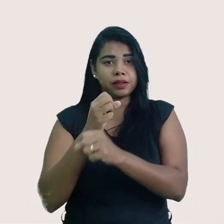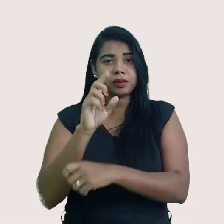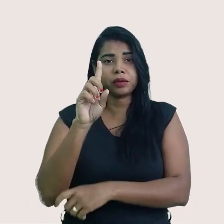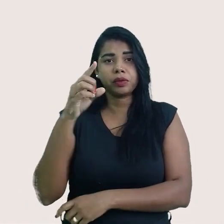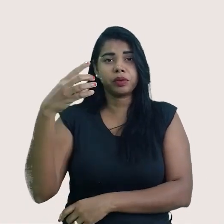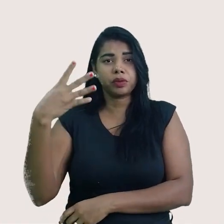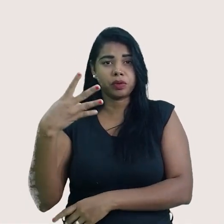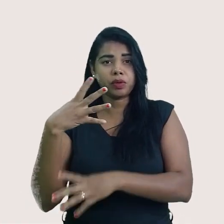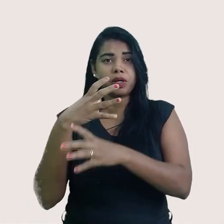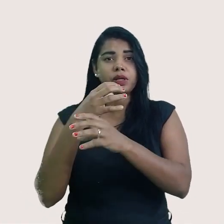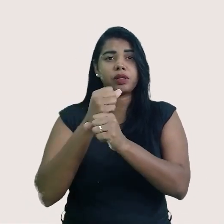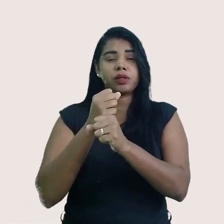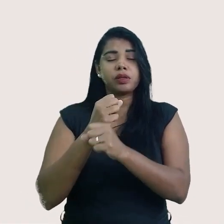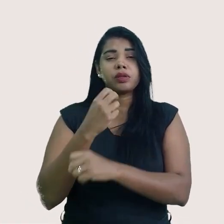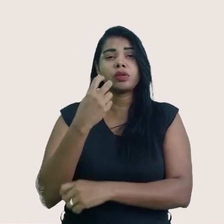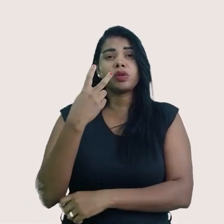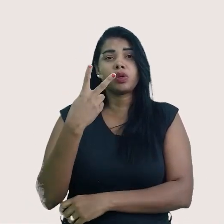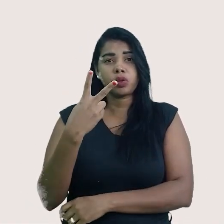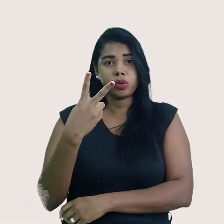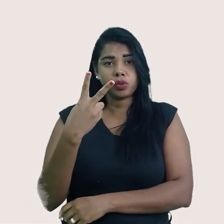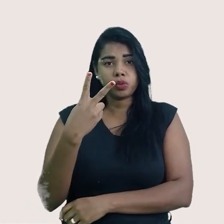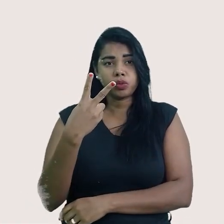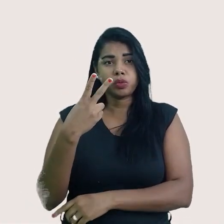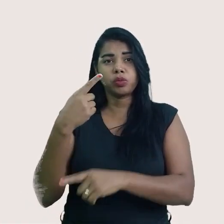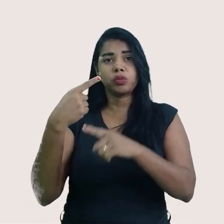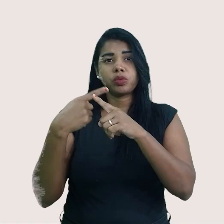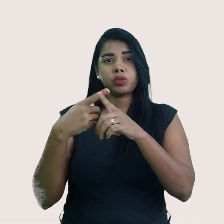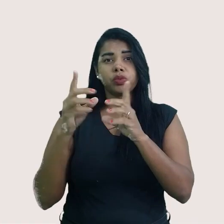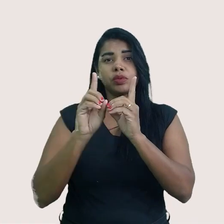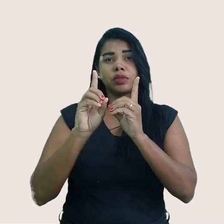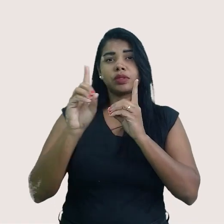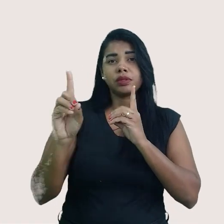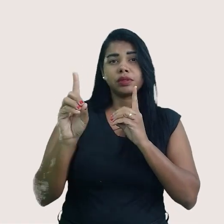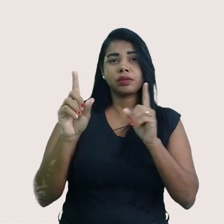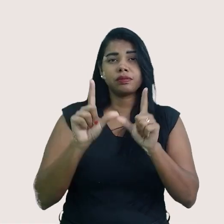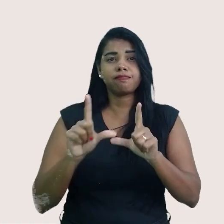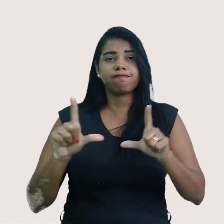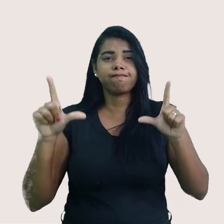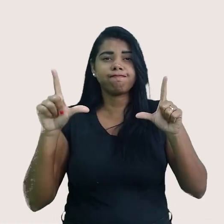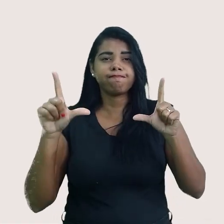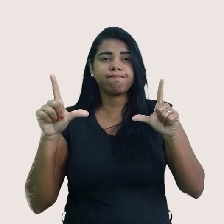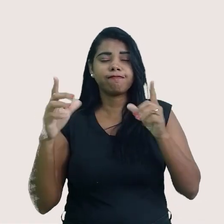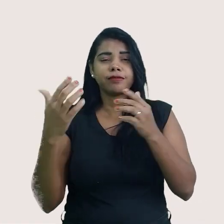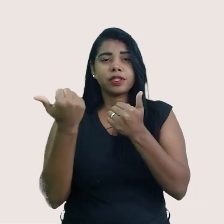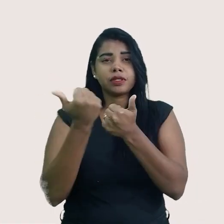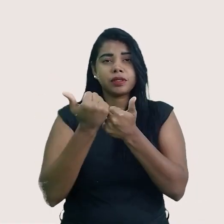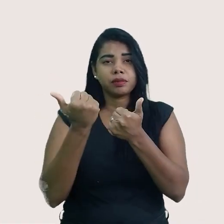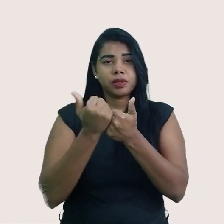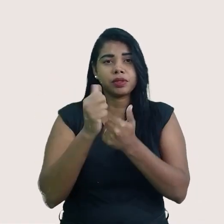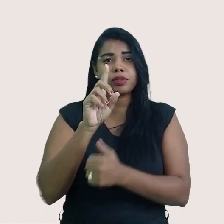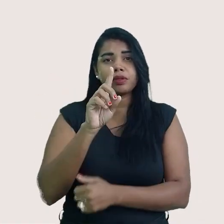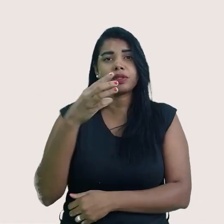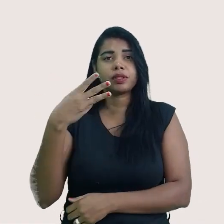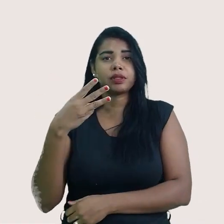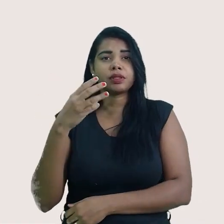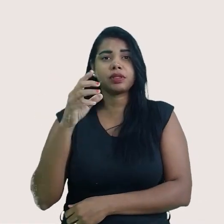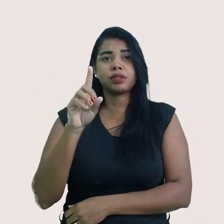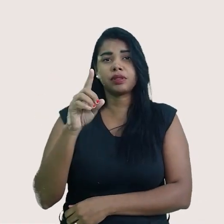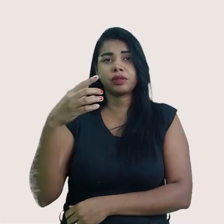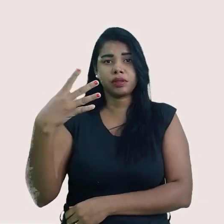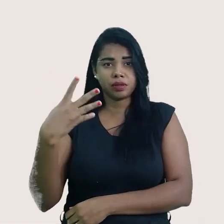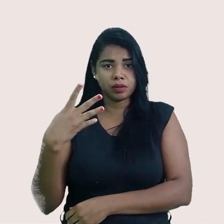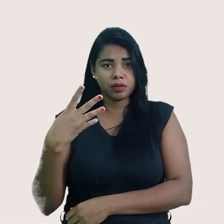D4 equivale a 2 vezes a distância da espessura. Então eu vou substituir D3 e D4 pela